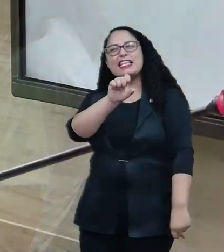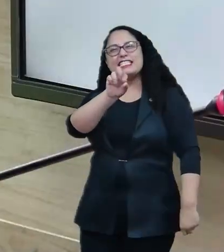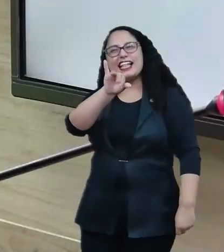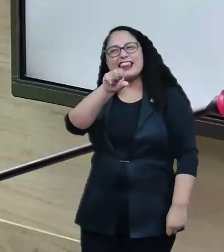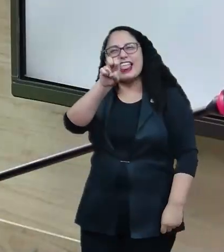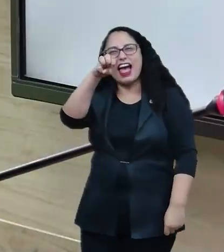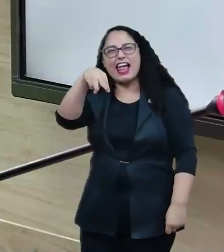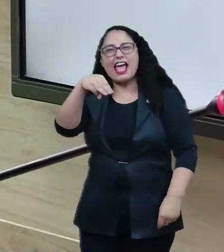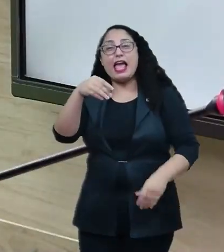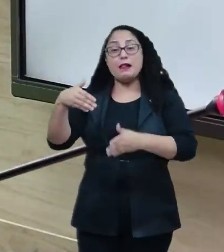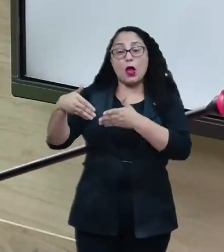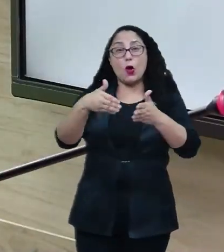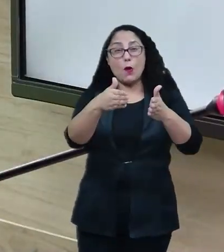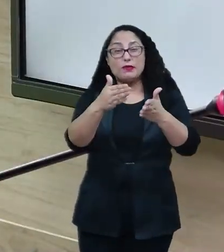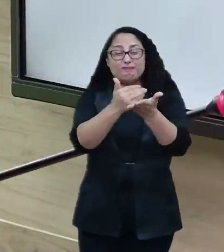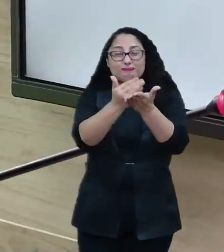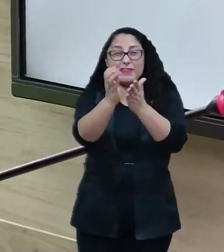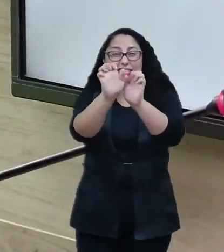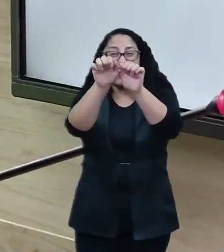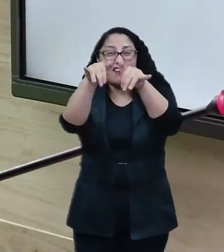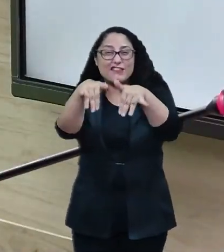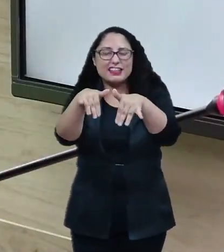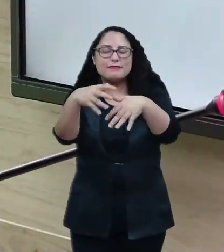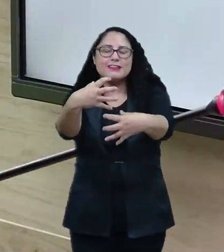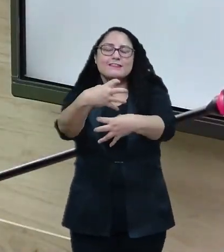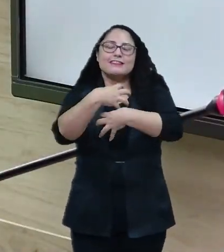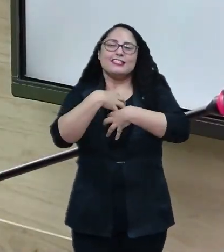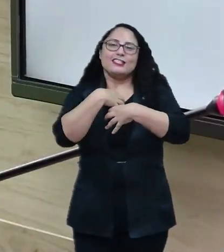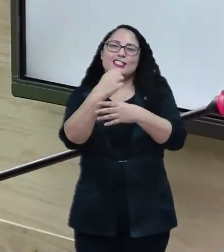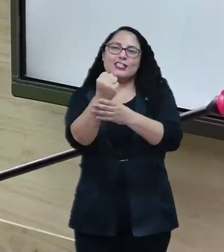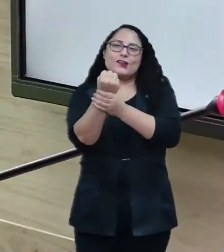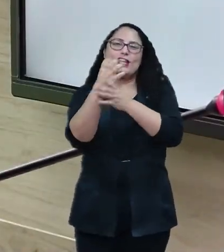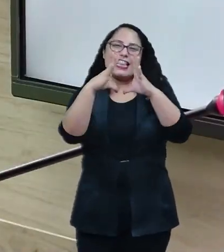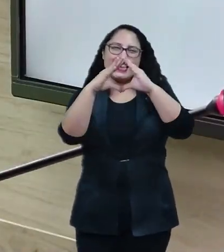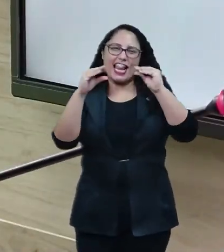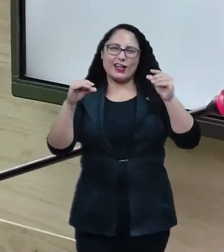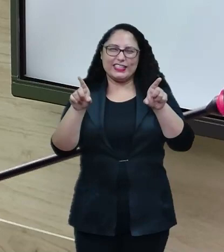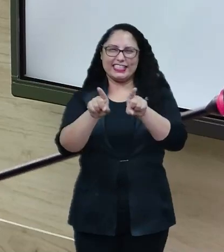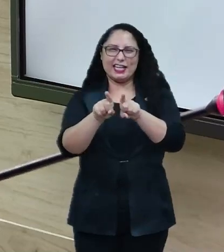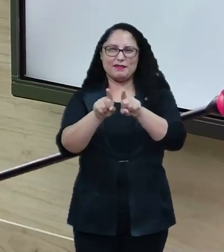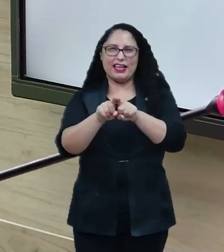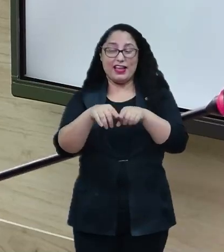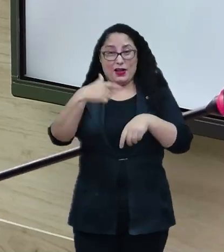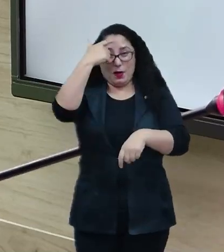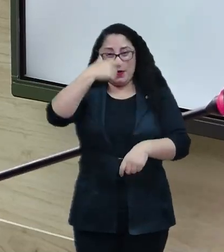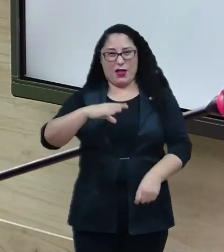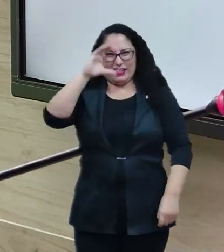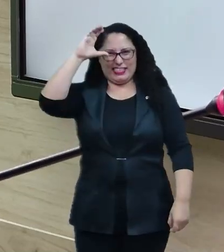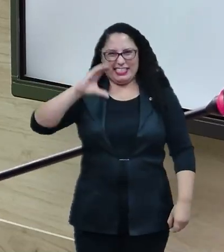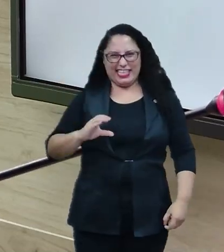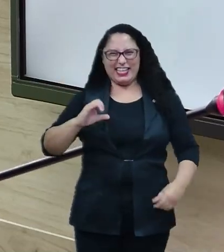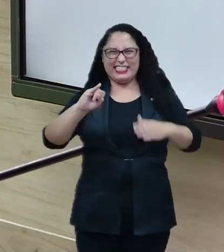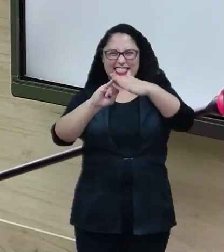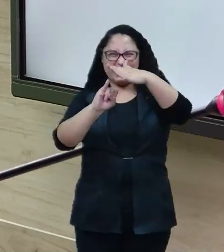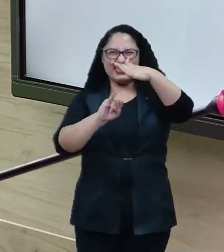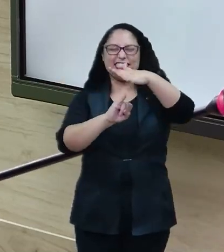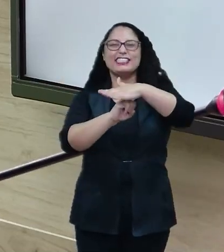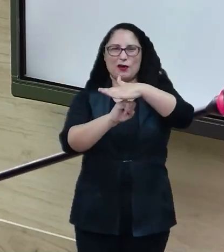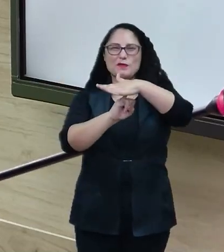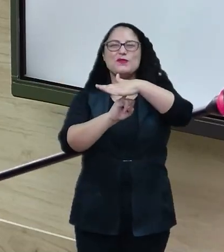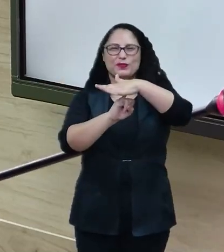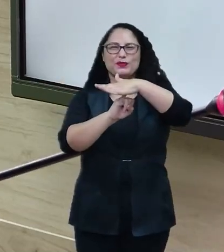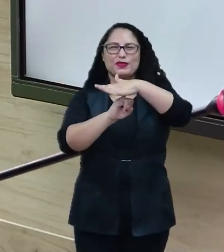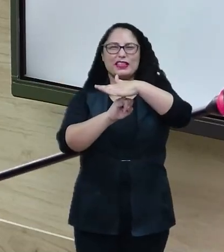o caminho do começo ao fim, né, para que eu me sentisse seguro e tranquilo para, enquanto cidadão, enquanto instituição,